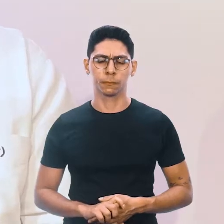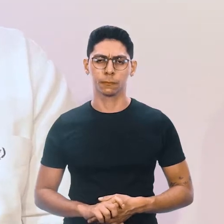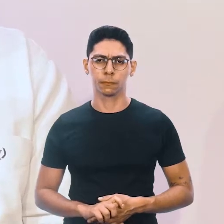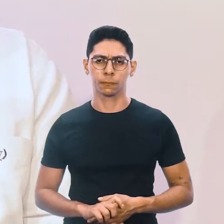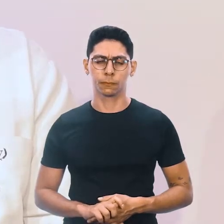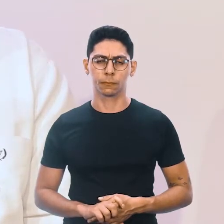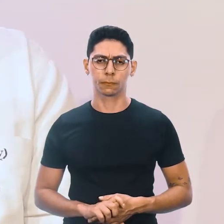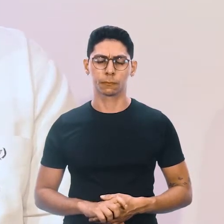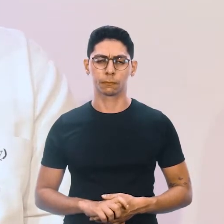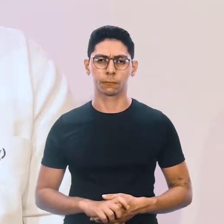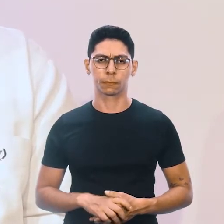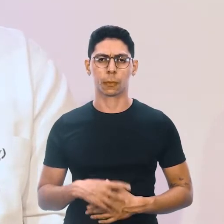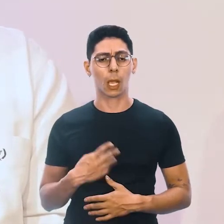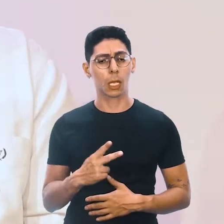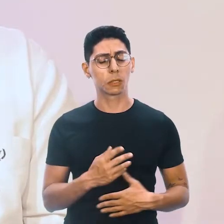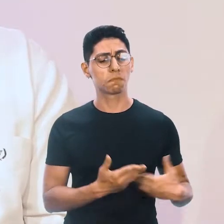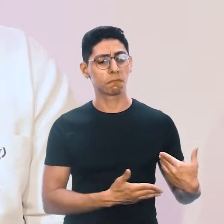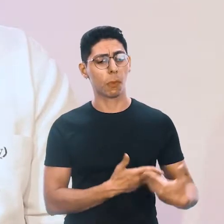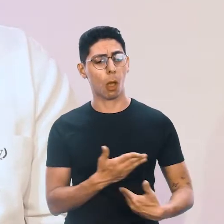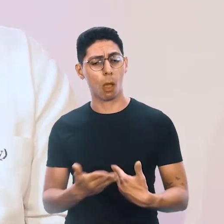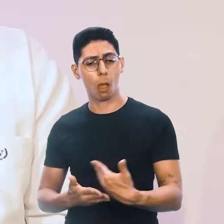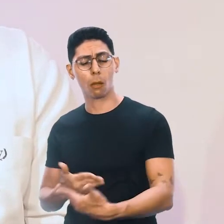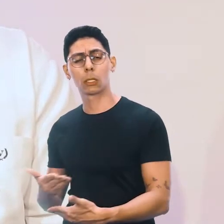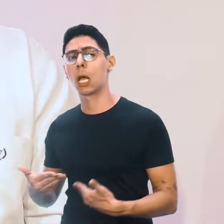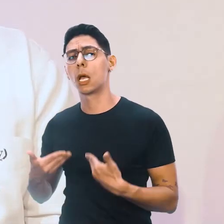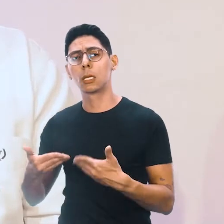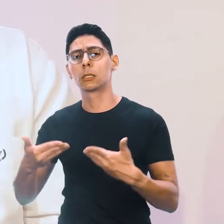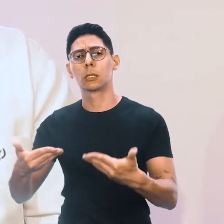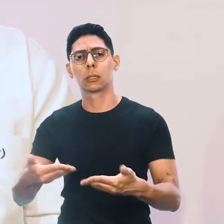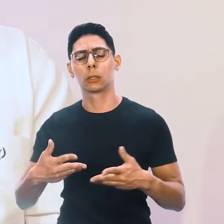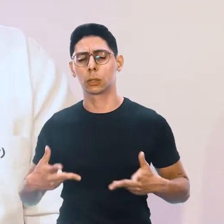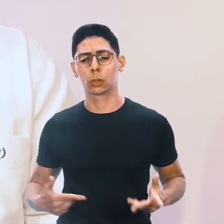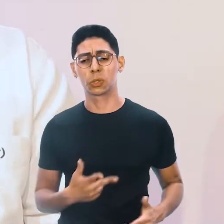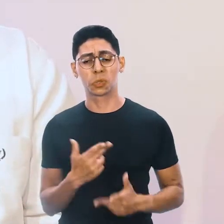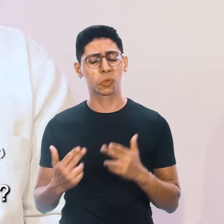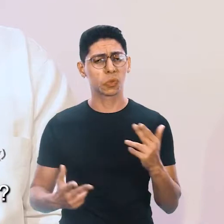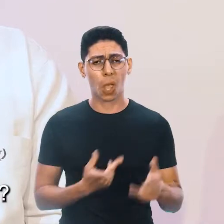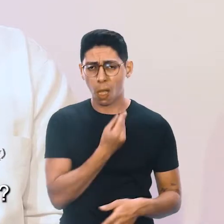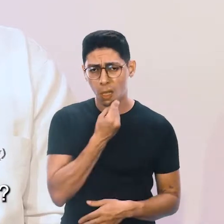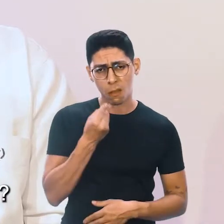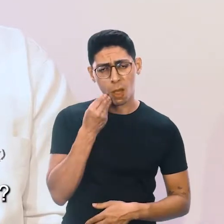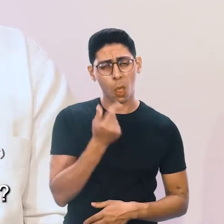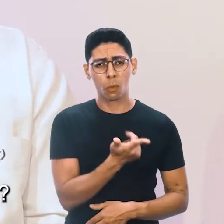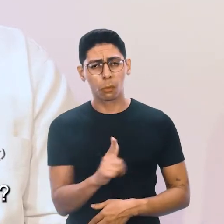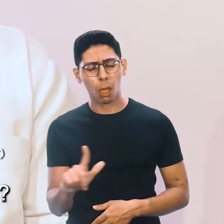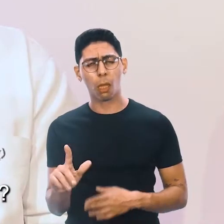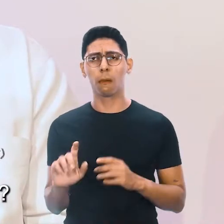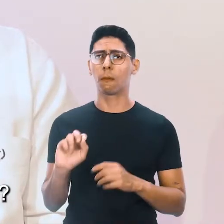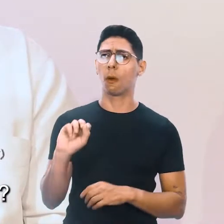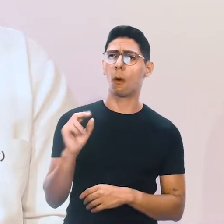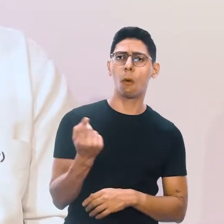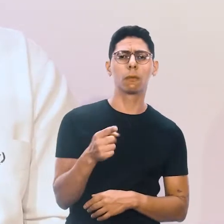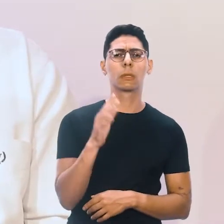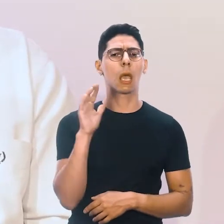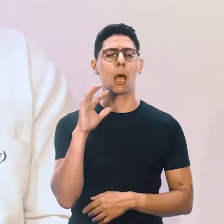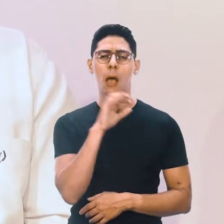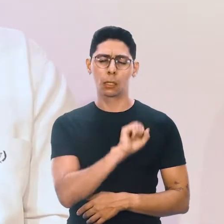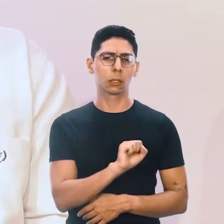esses processos todos de cirurgia não foram eficazes ou você acha que houve algum